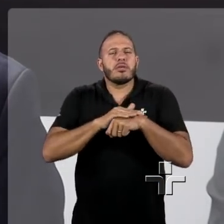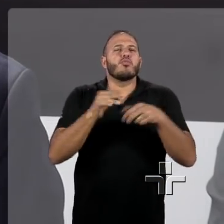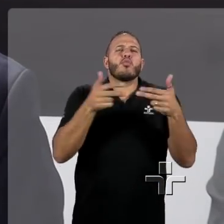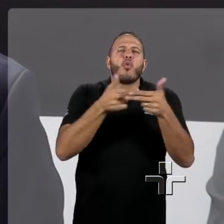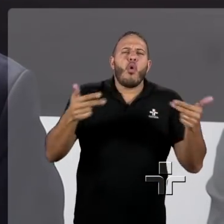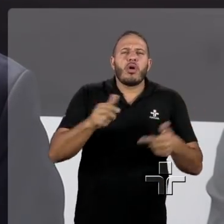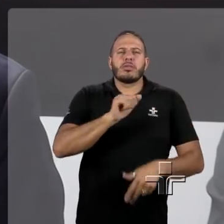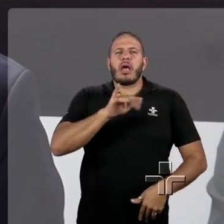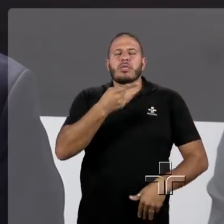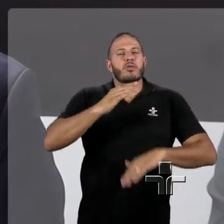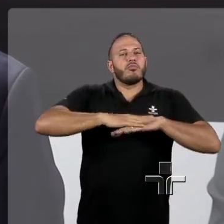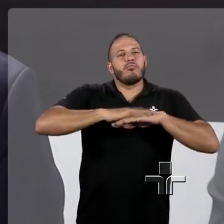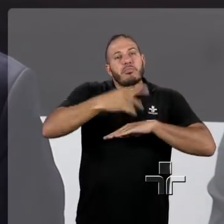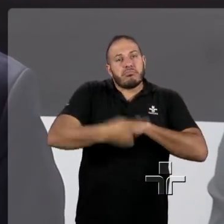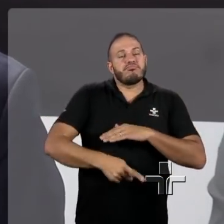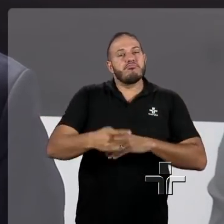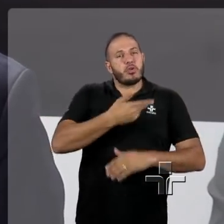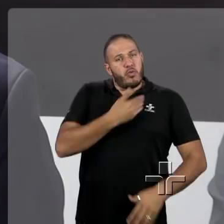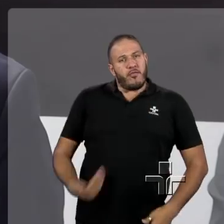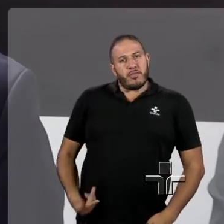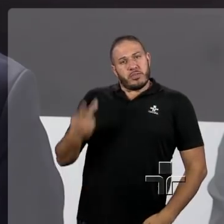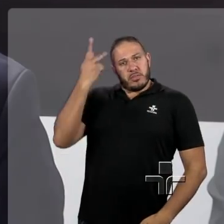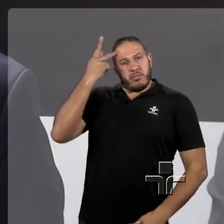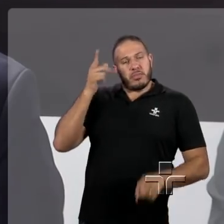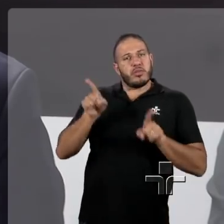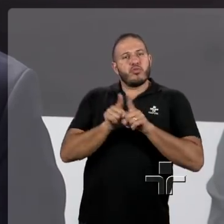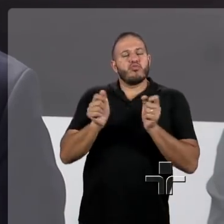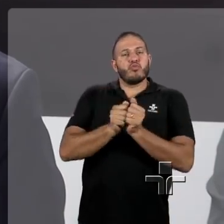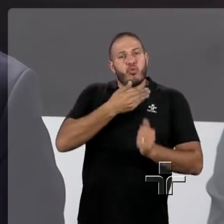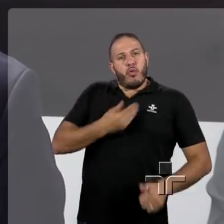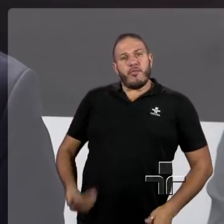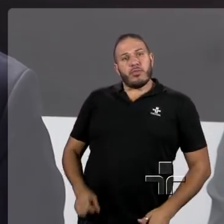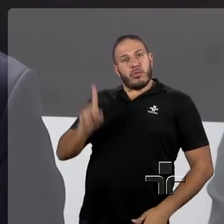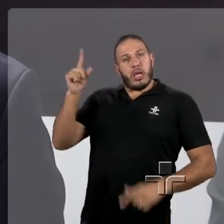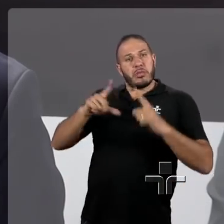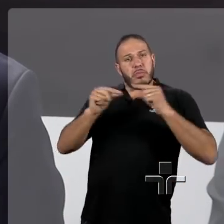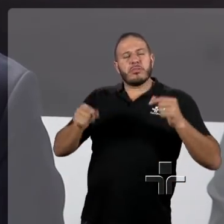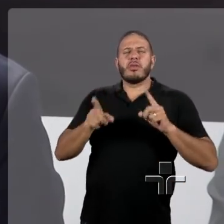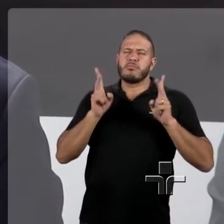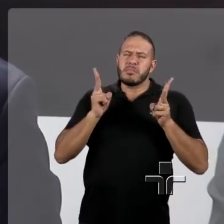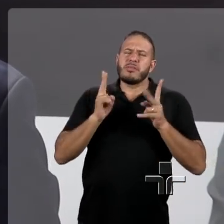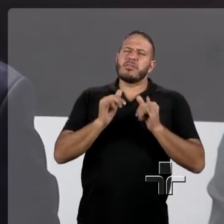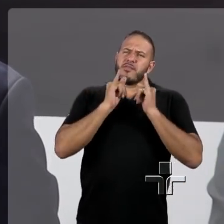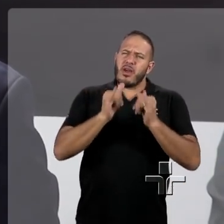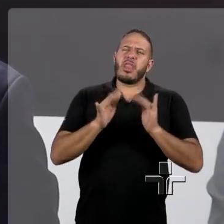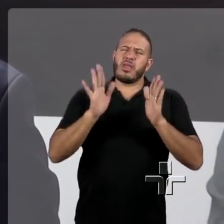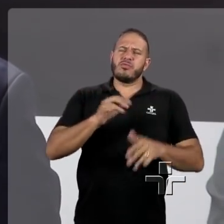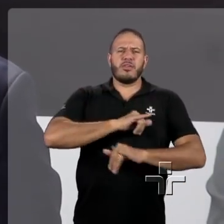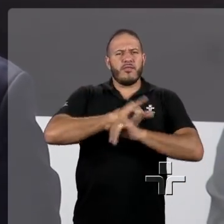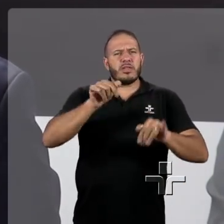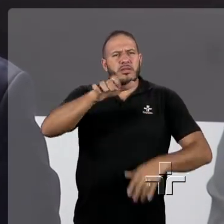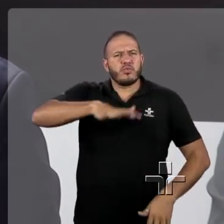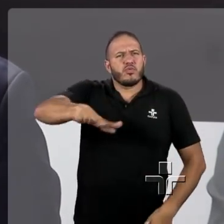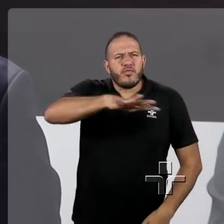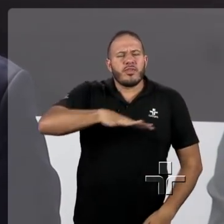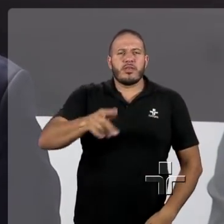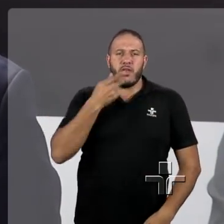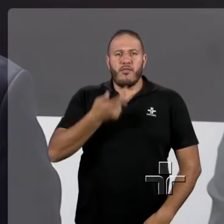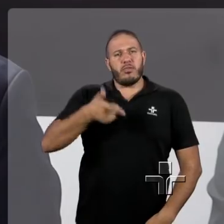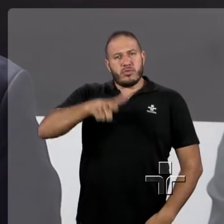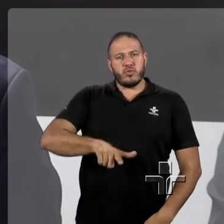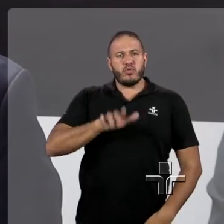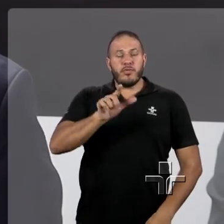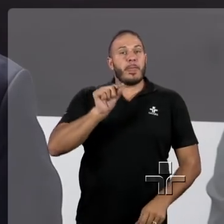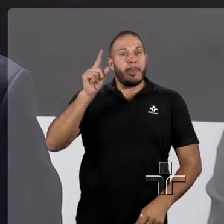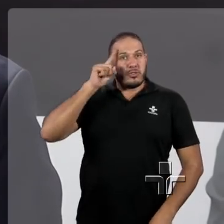de governo, do governo de São Paulo, junto ao governo federal, como tem falado, aliás, constantemente, já disse isso a vocês e volto a repetir.